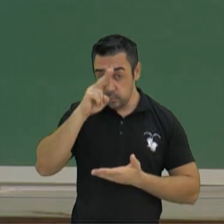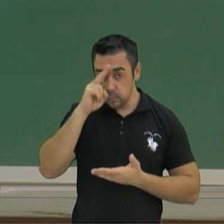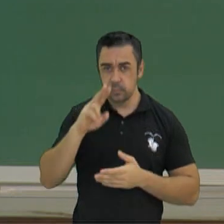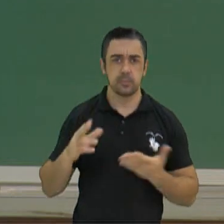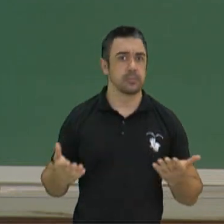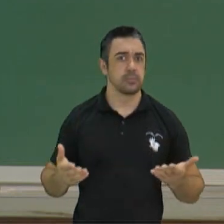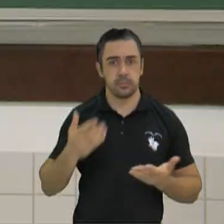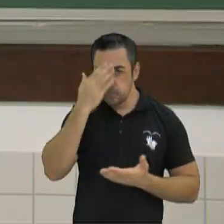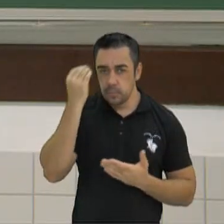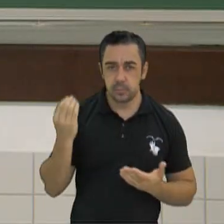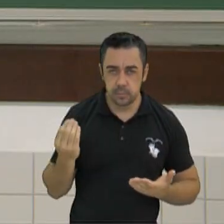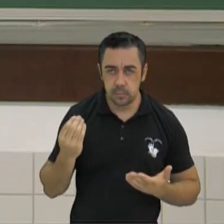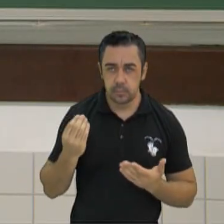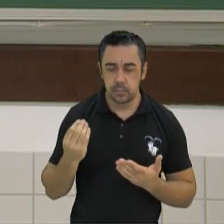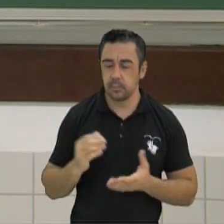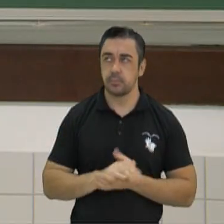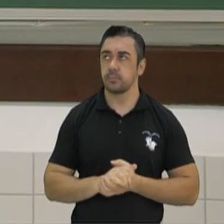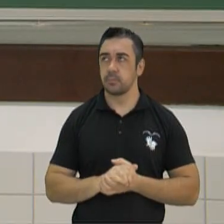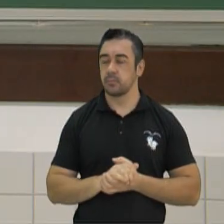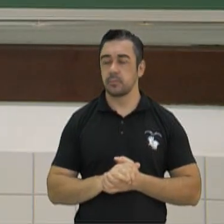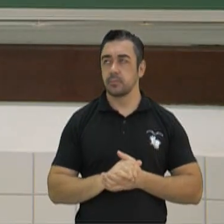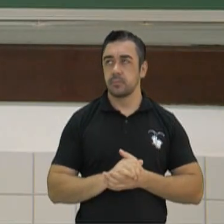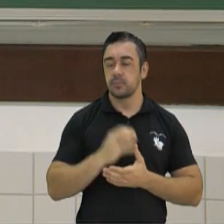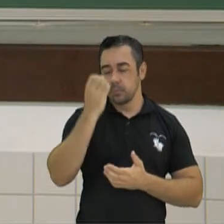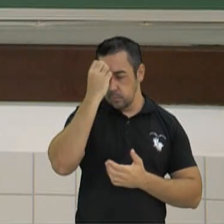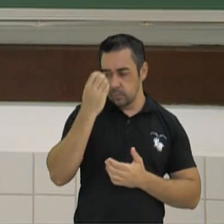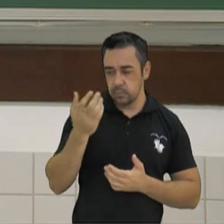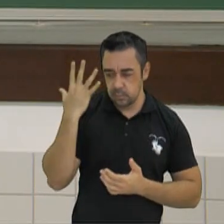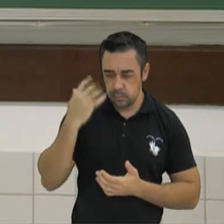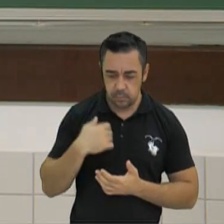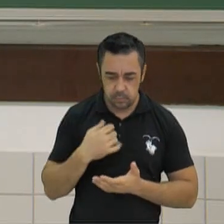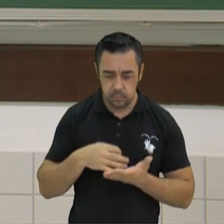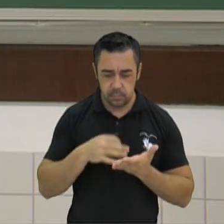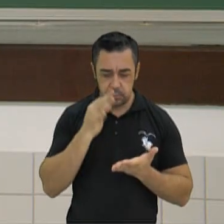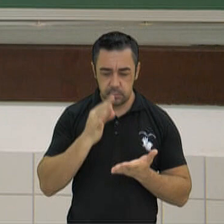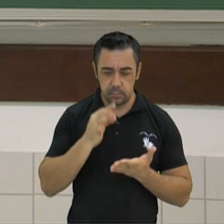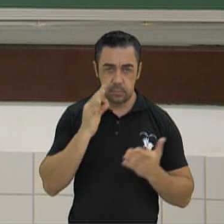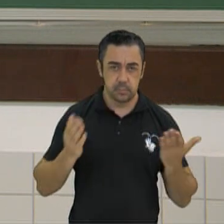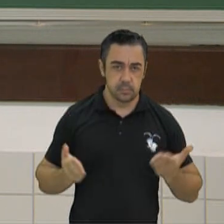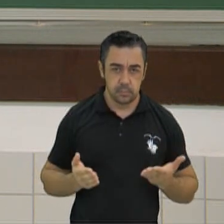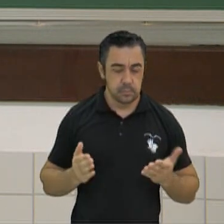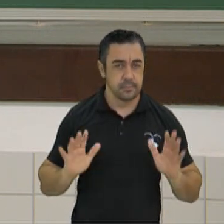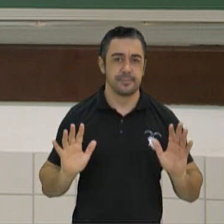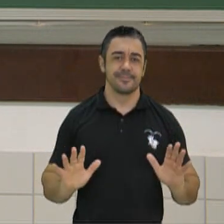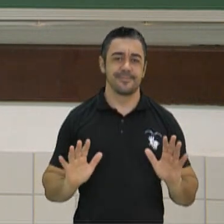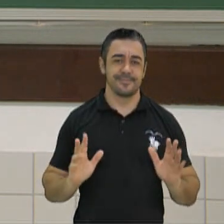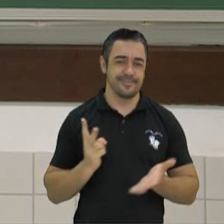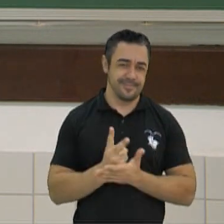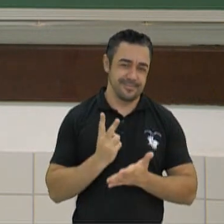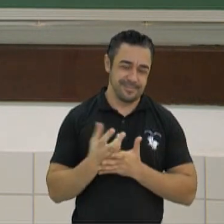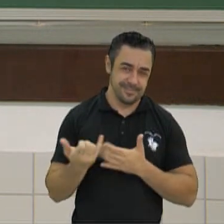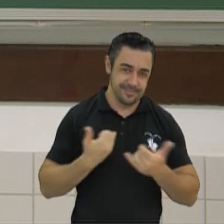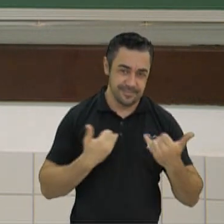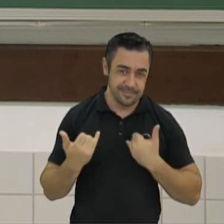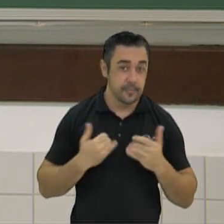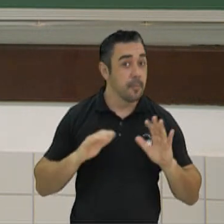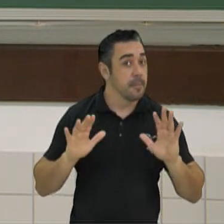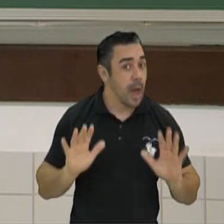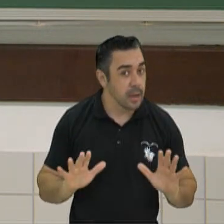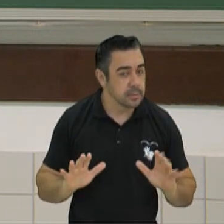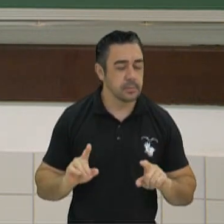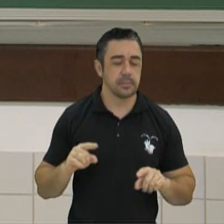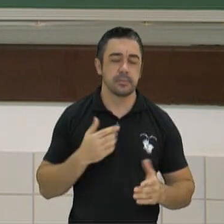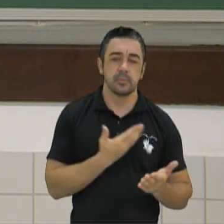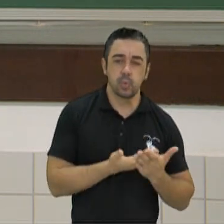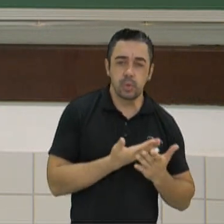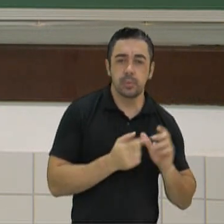esqueceram, né? Ai, professora, nem lembro nem o que eu tomei no café da manhã, não é verdade? Não é isso que a gente escuta? Mas olha só, nós